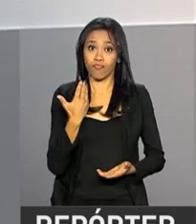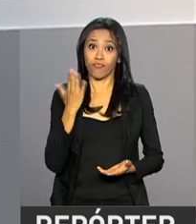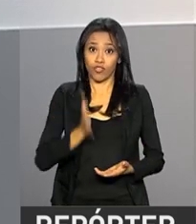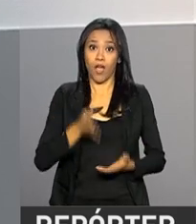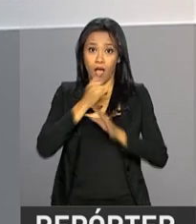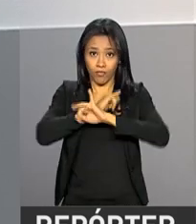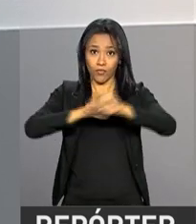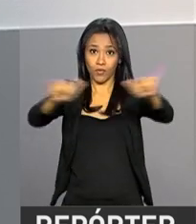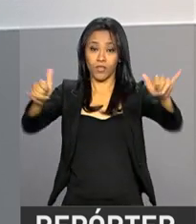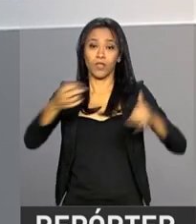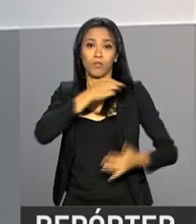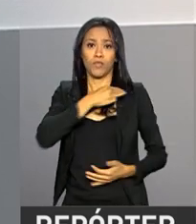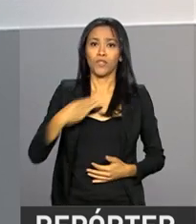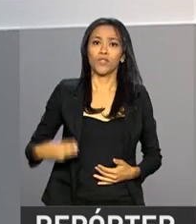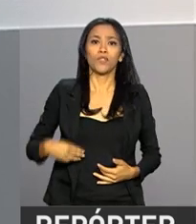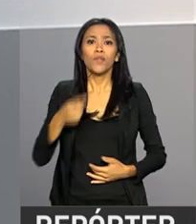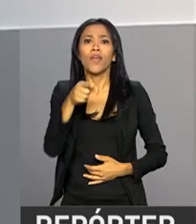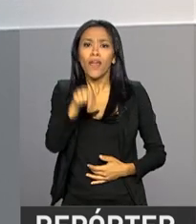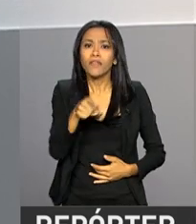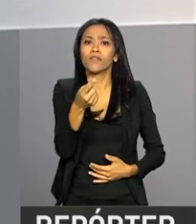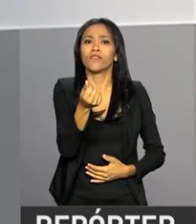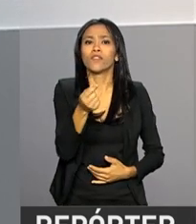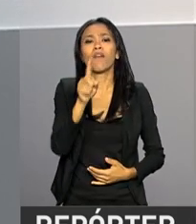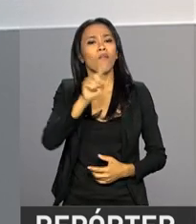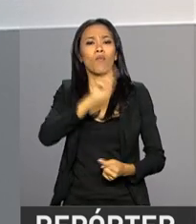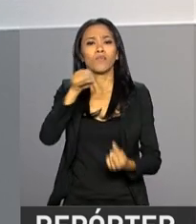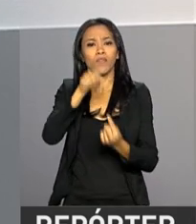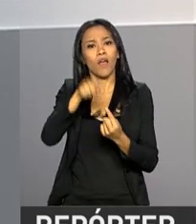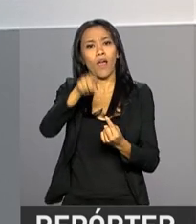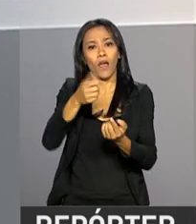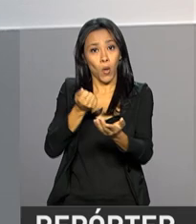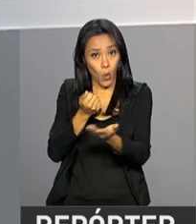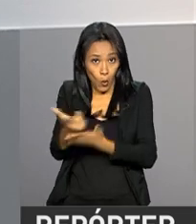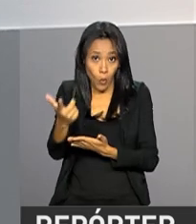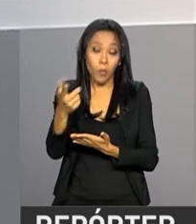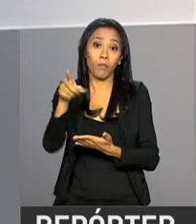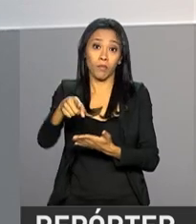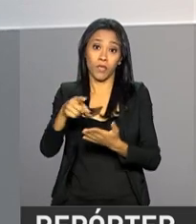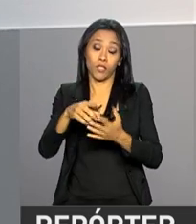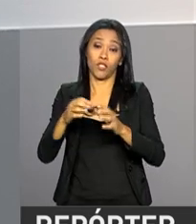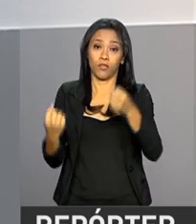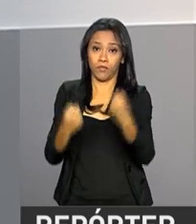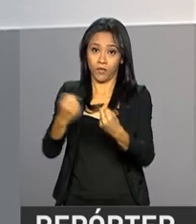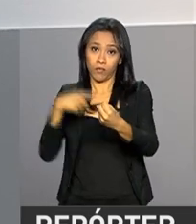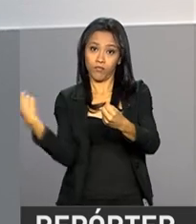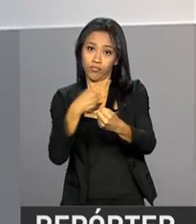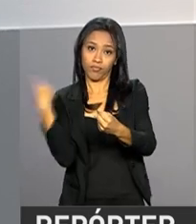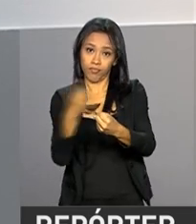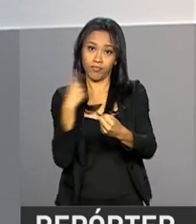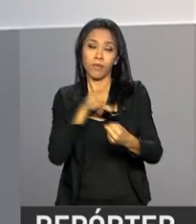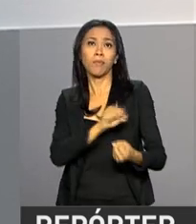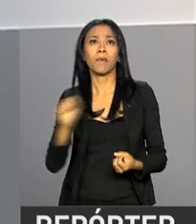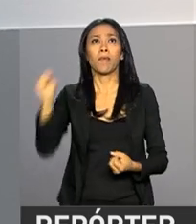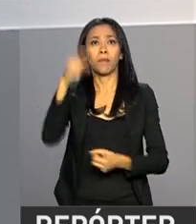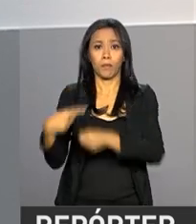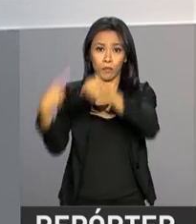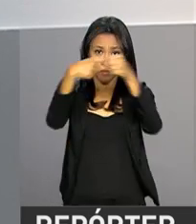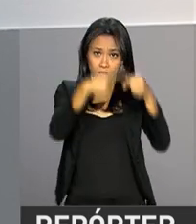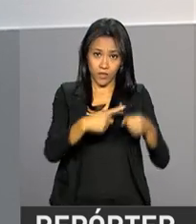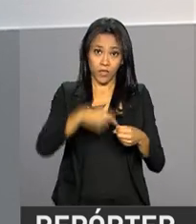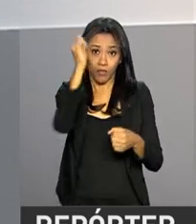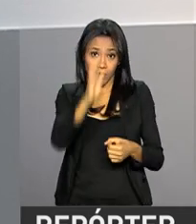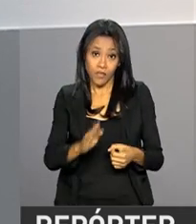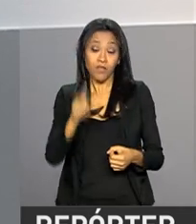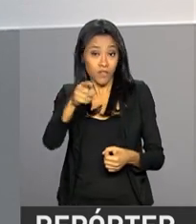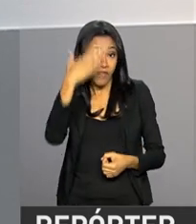barros o dinheiro será destinado para compra e qualificação de ambulâncias do samu em municípios de todo o país a cobertura